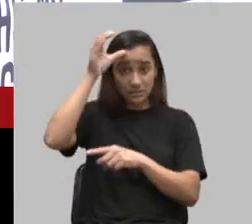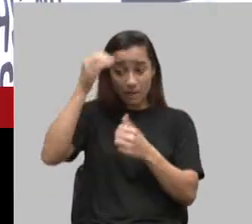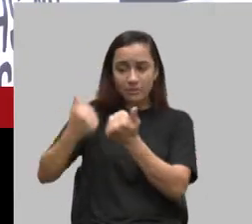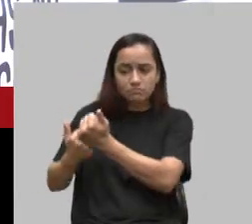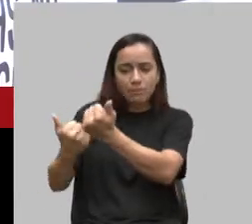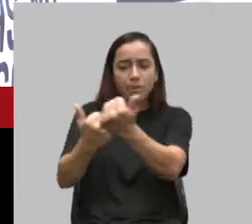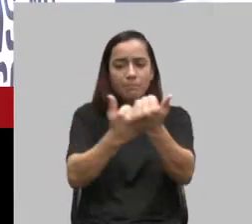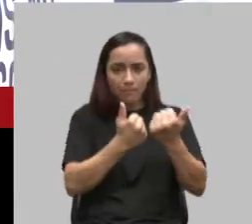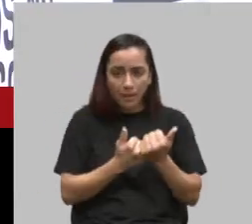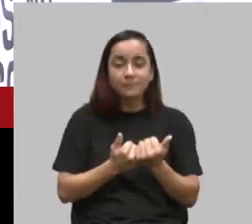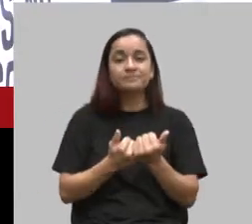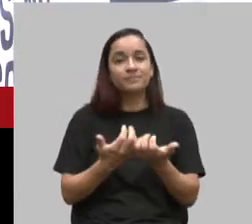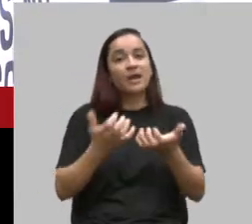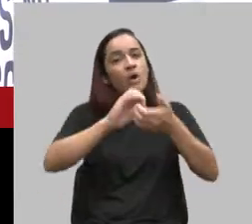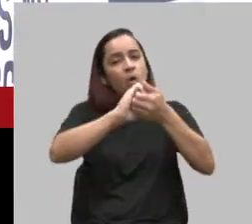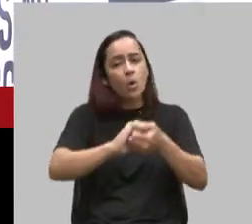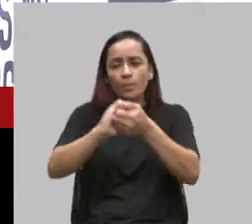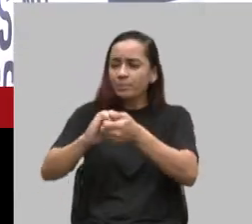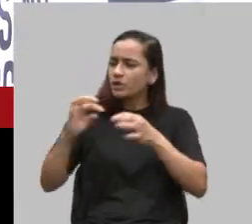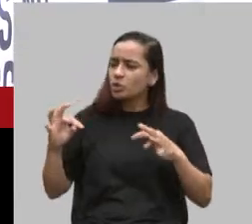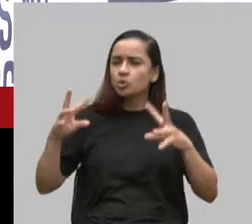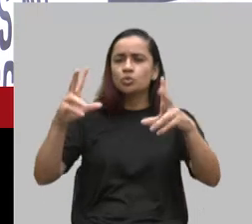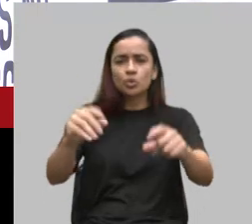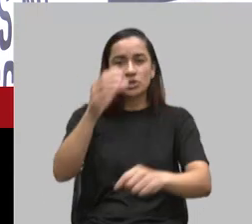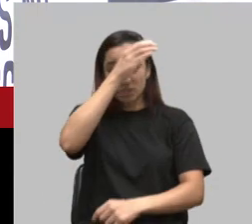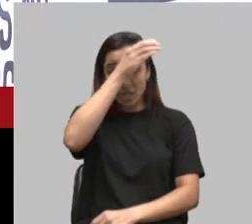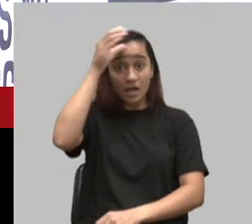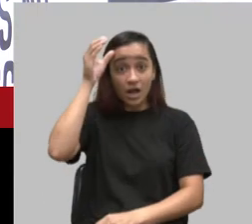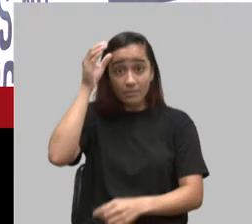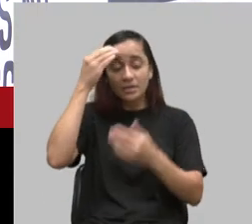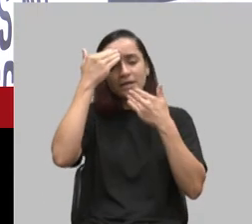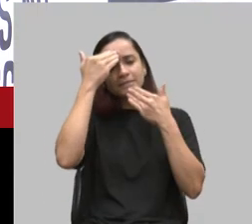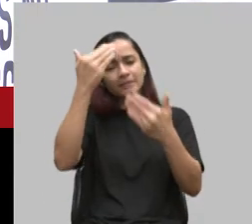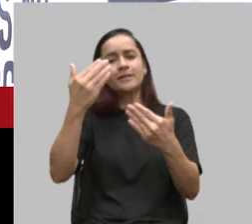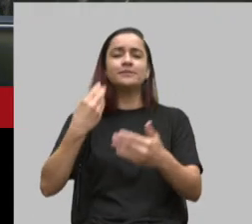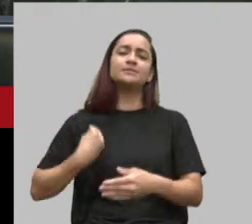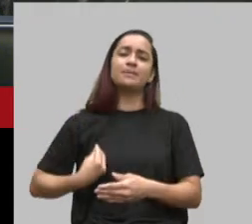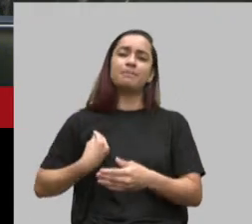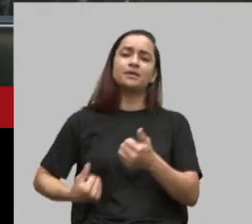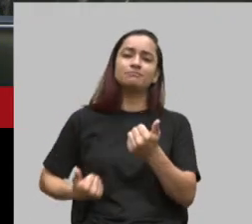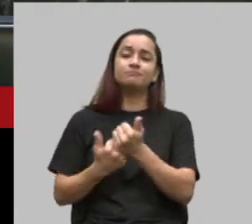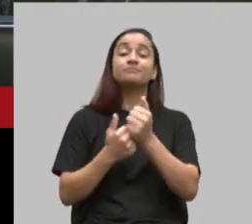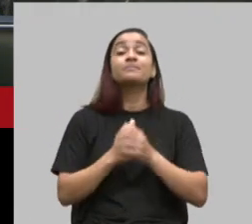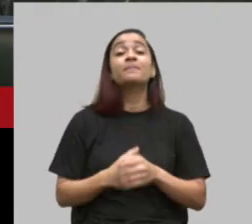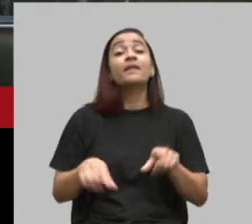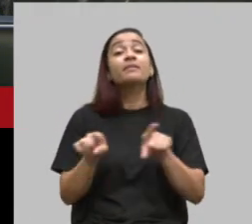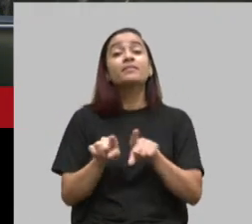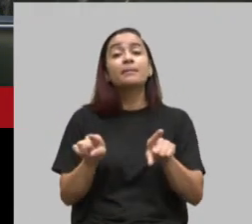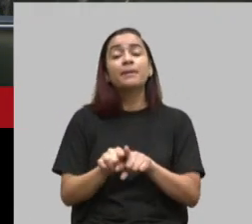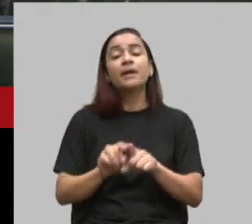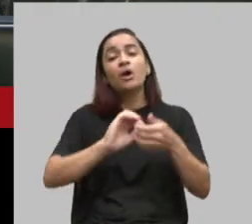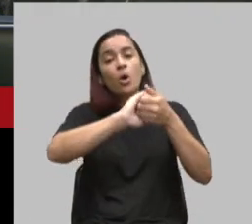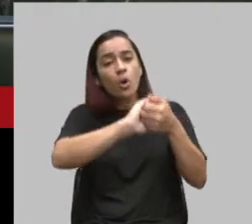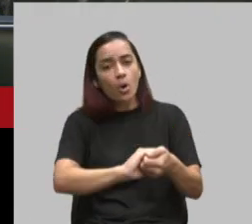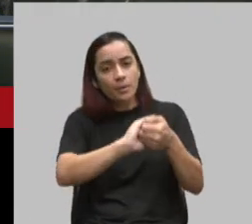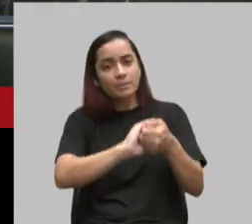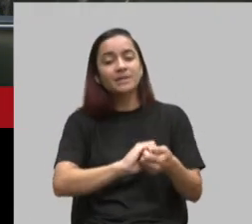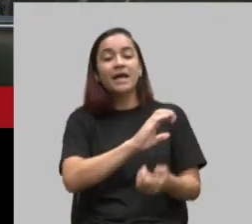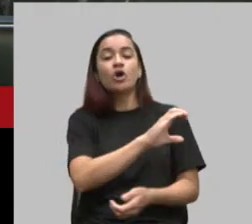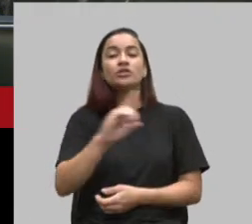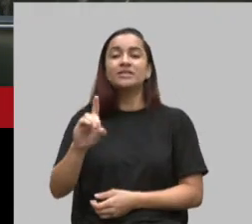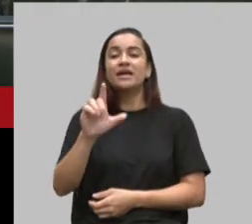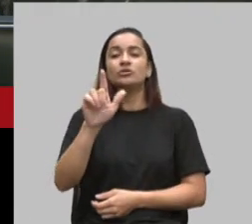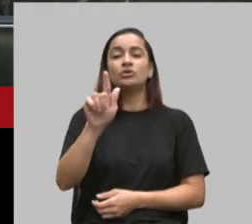câmaras presentes e agradecer por essa importante parceria cumprimentar a coordenadora Graciele Mendes do município de